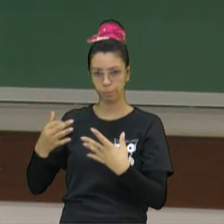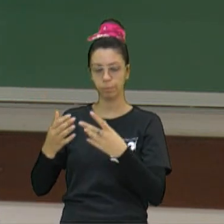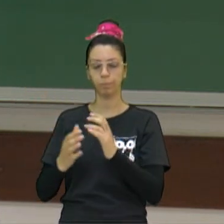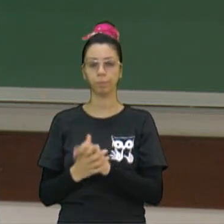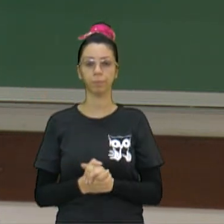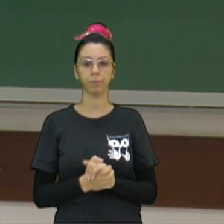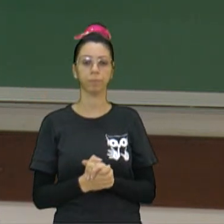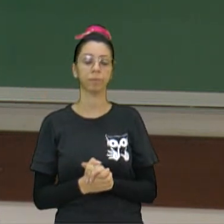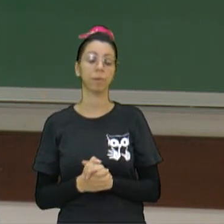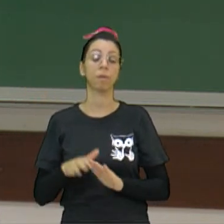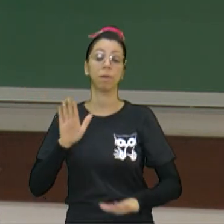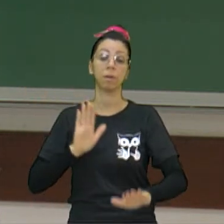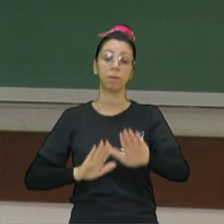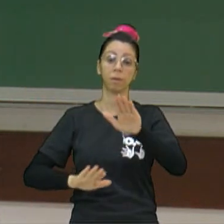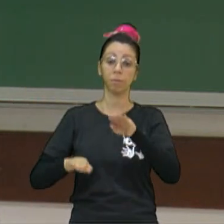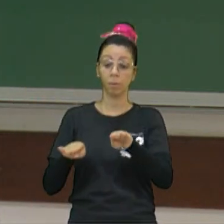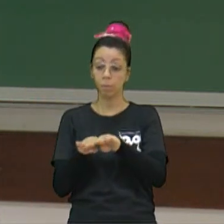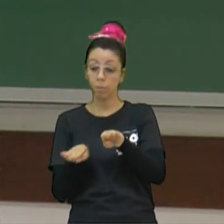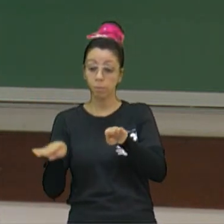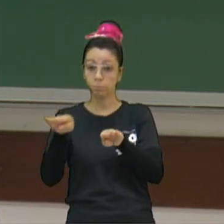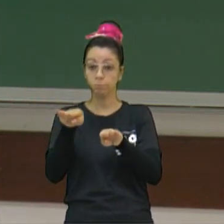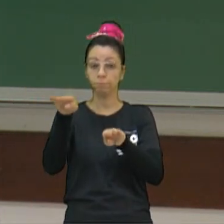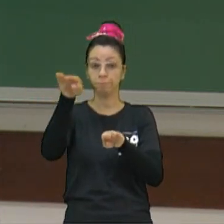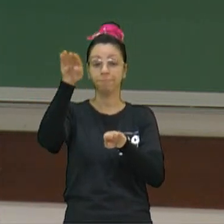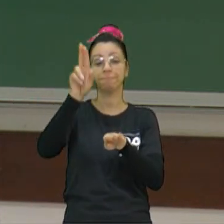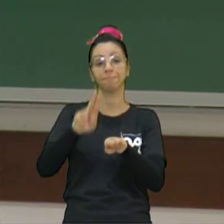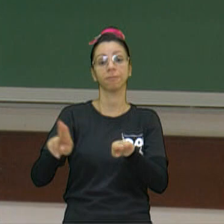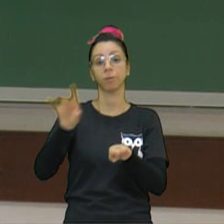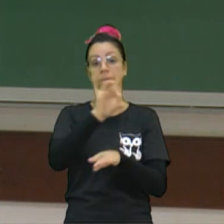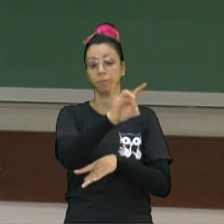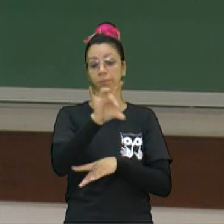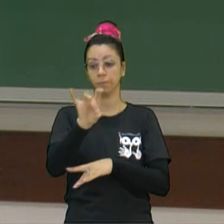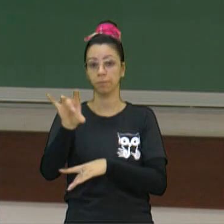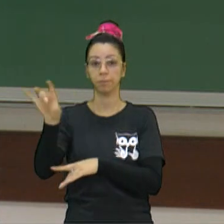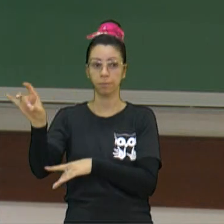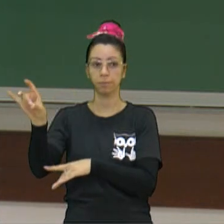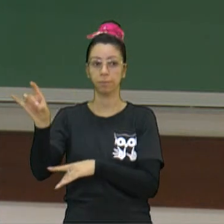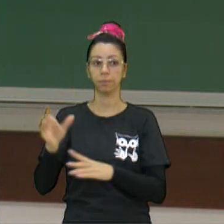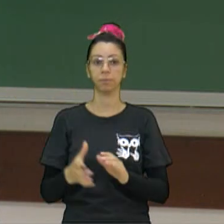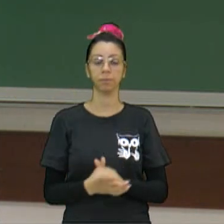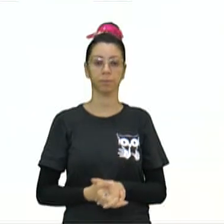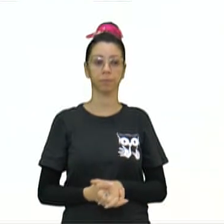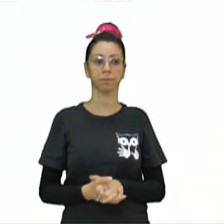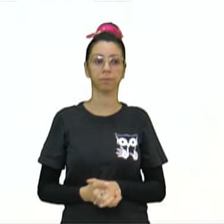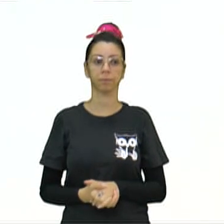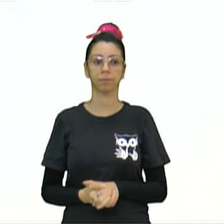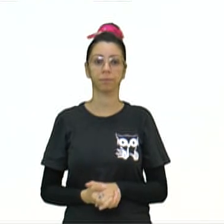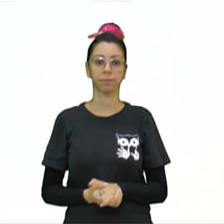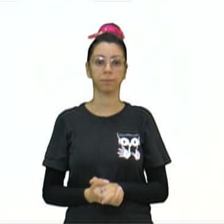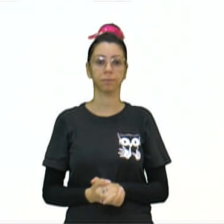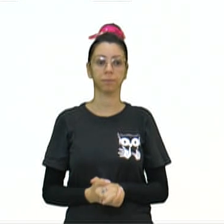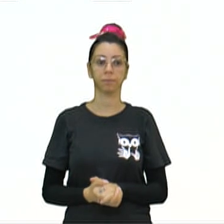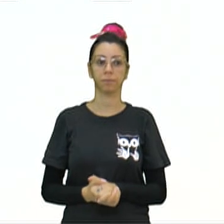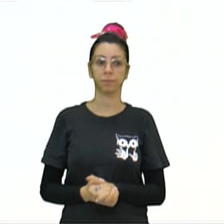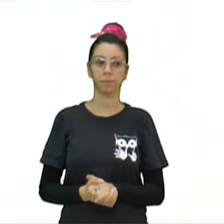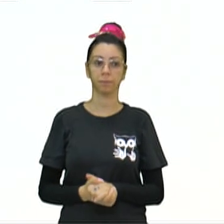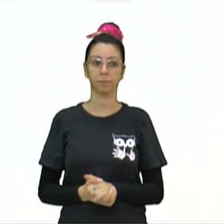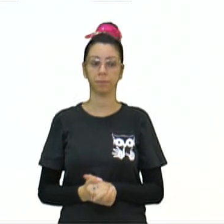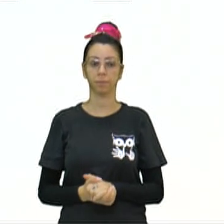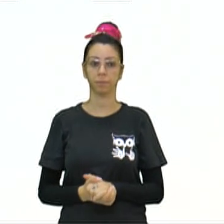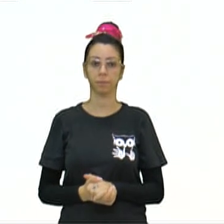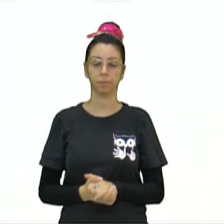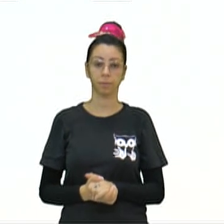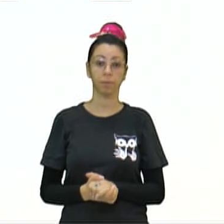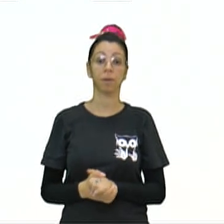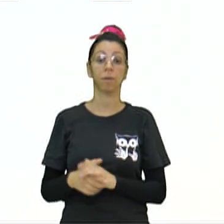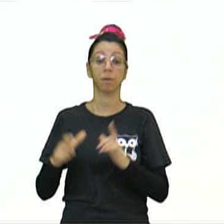Então, dependendo do grau do praticante, utiliza-se cada um desses equipamentos. Então, está aqui, dentro aqui, é uma foto